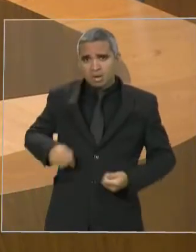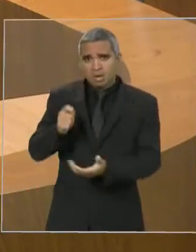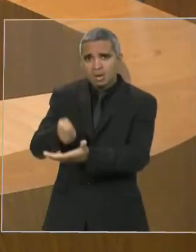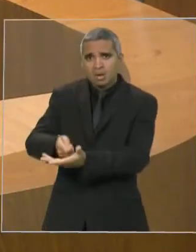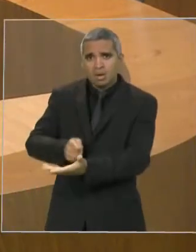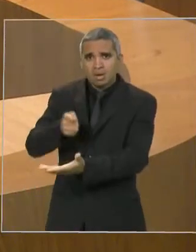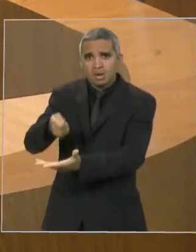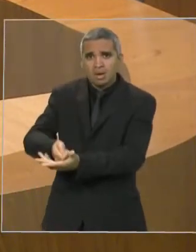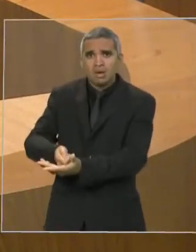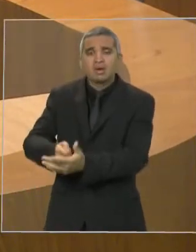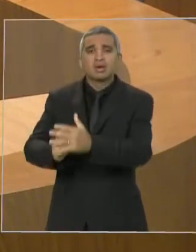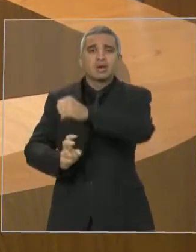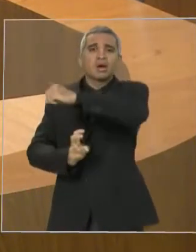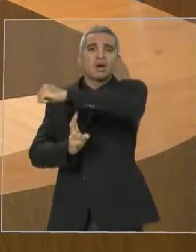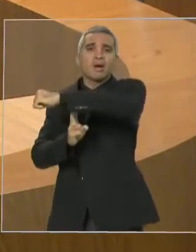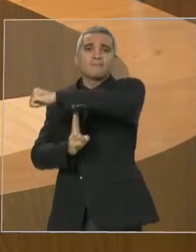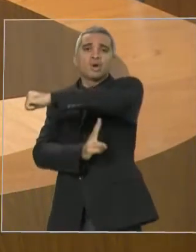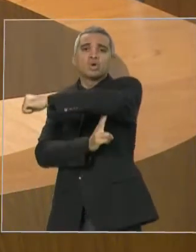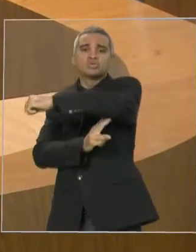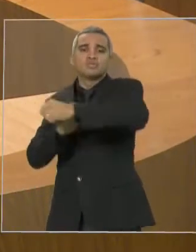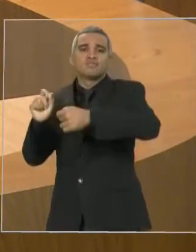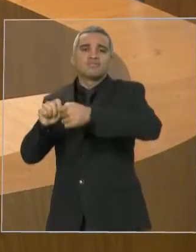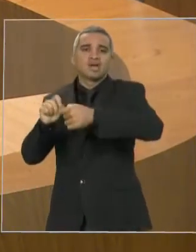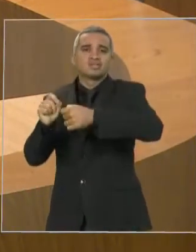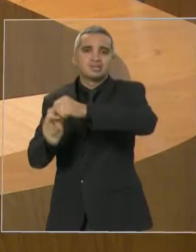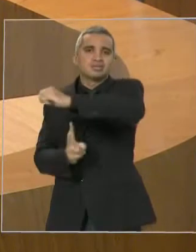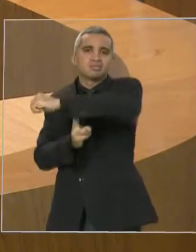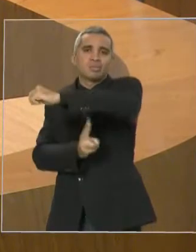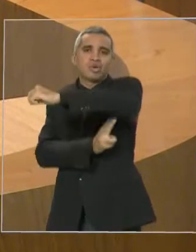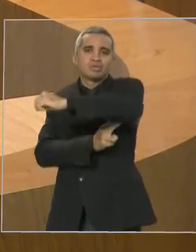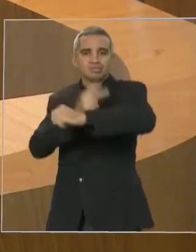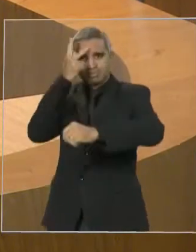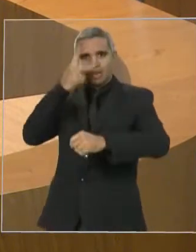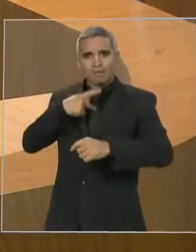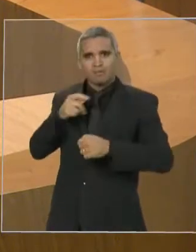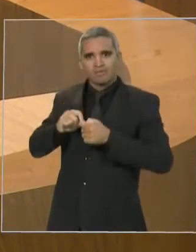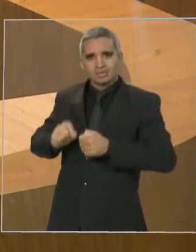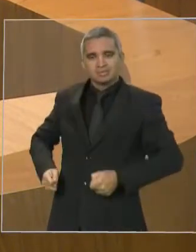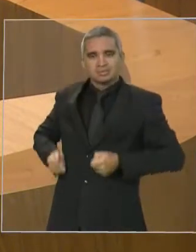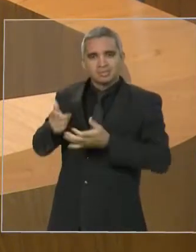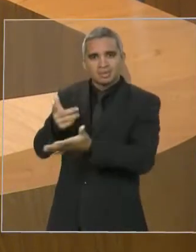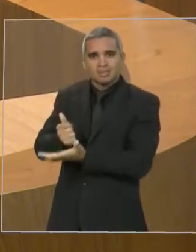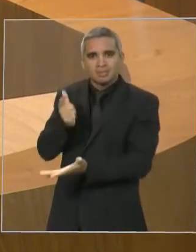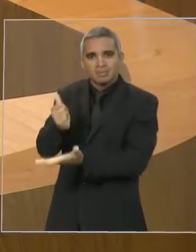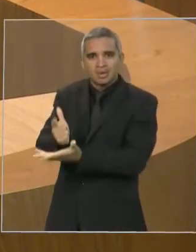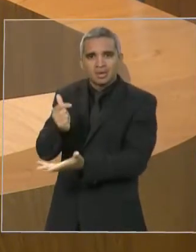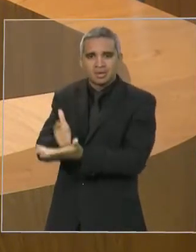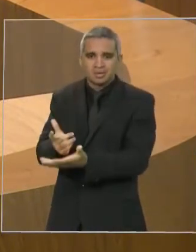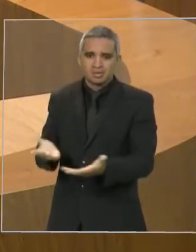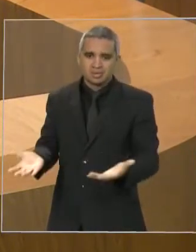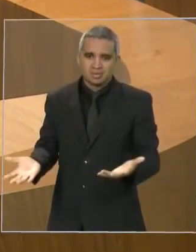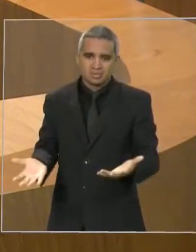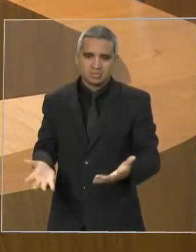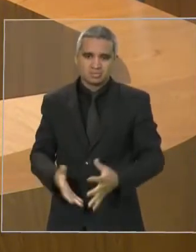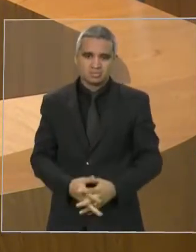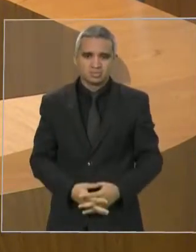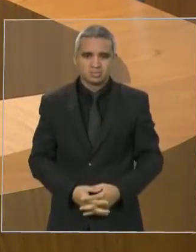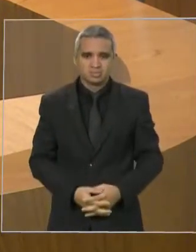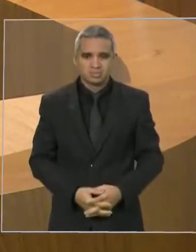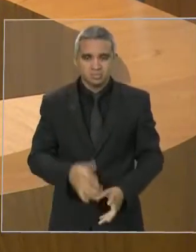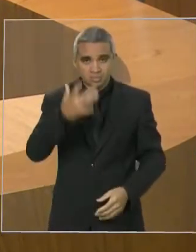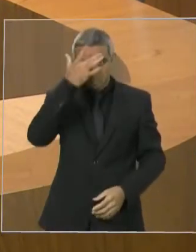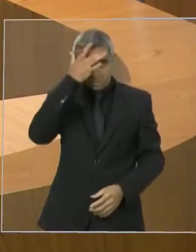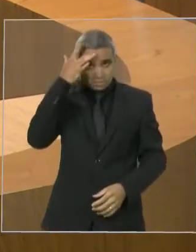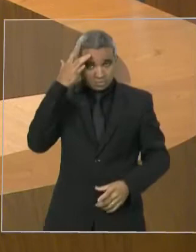pontes estão destruídas. Então eu quero aqui dizer que os trabalhadores da